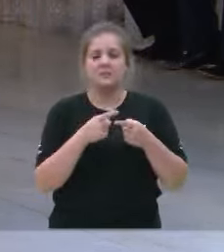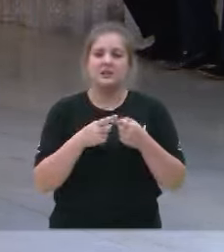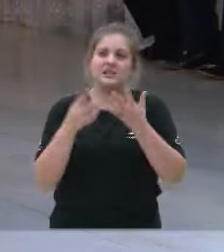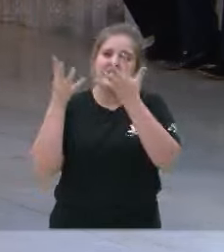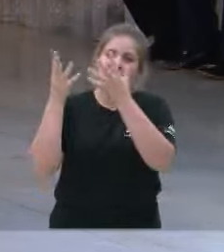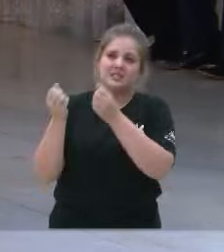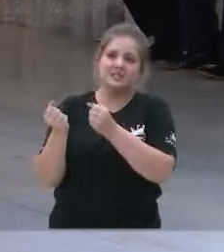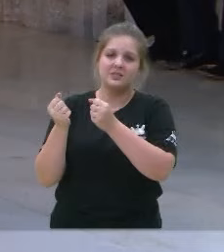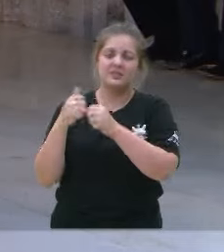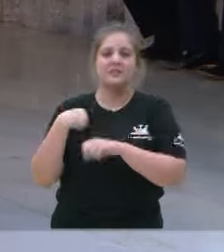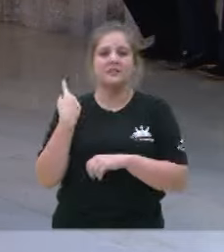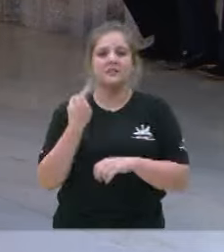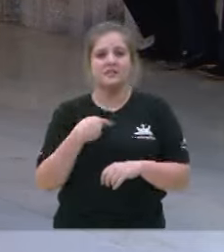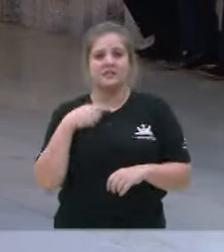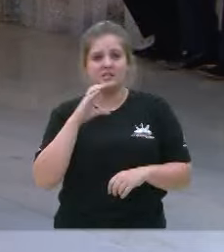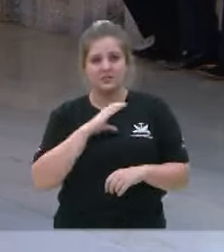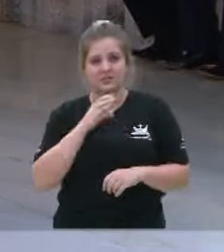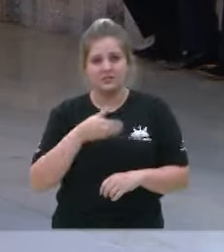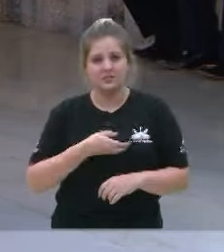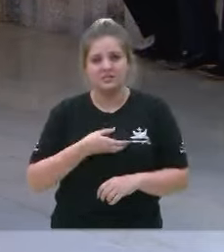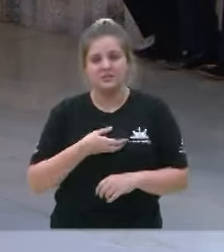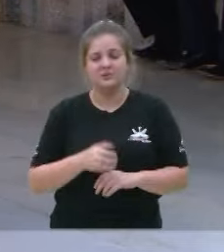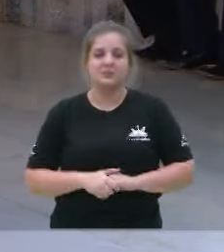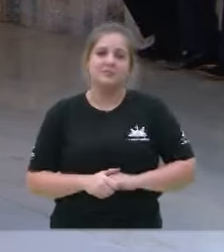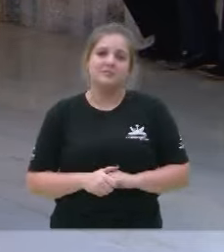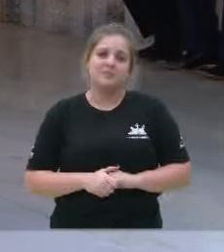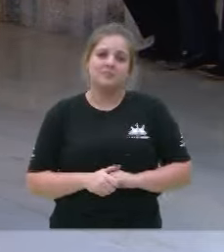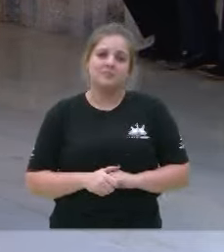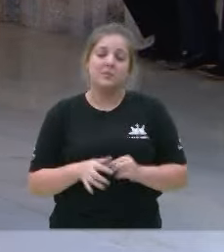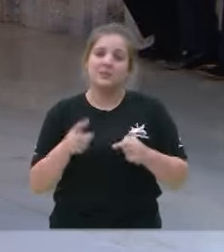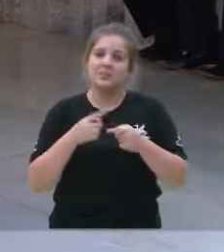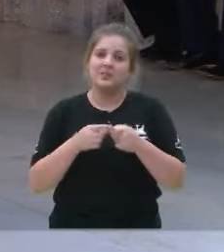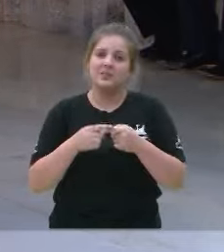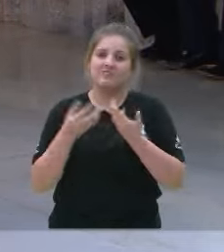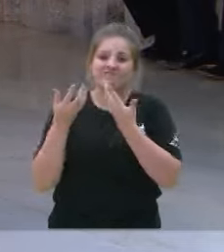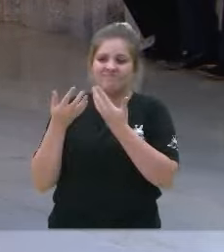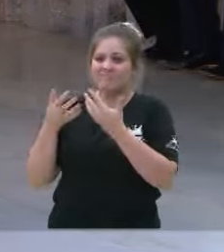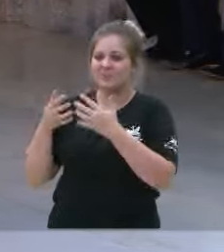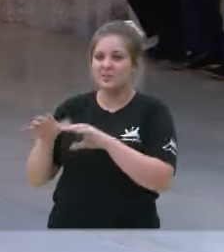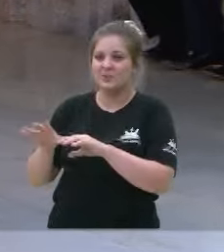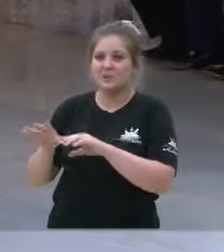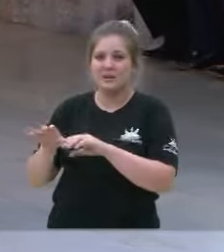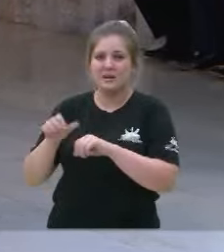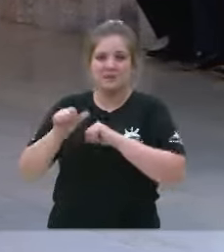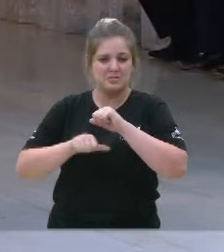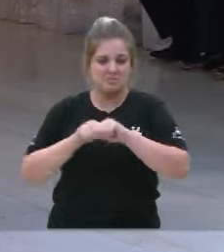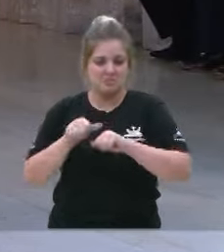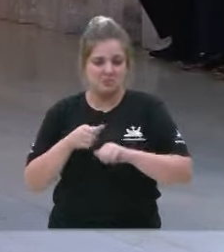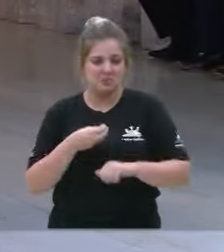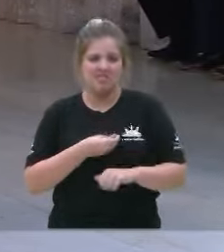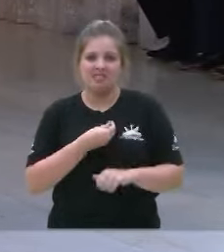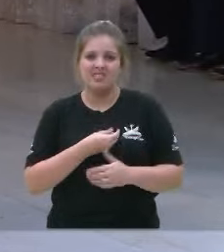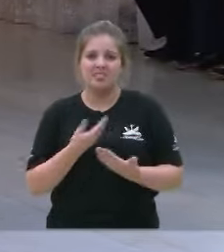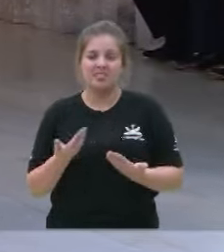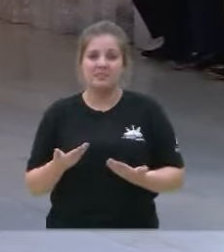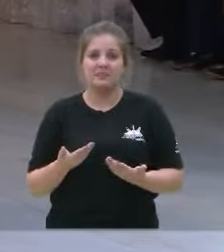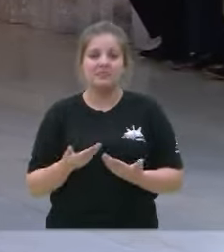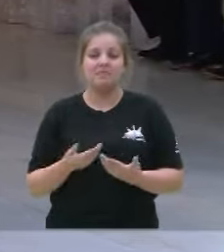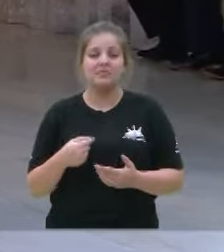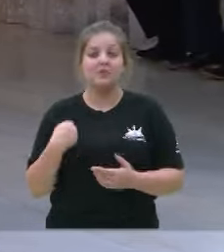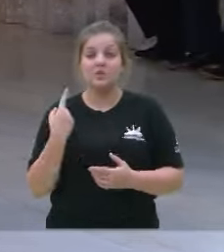aceitar a nossa conversão porque não queremos mudar de vida